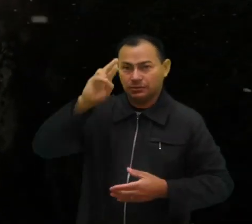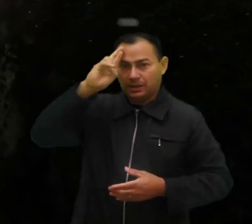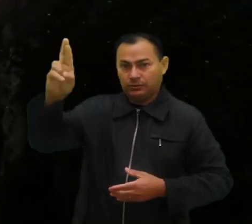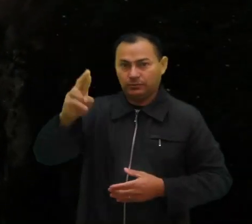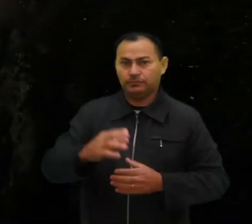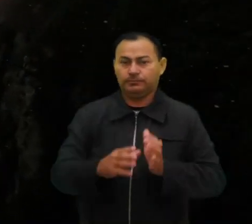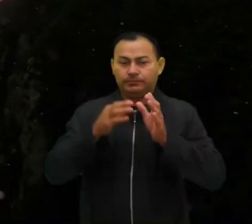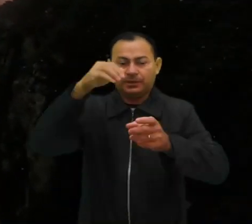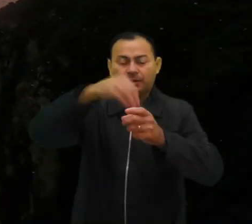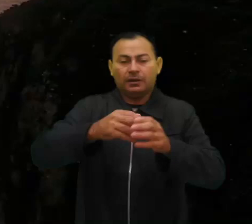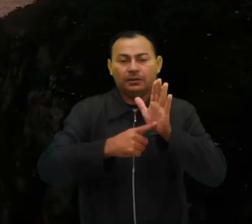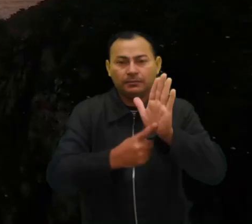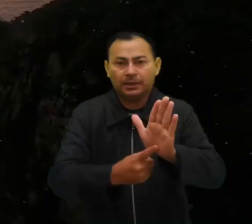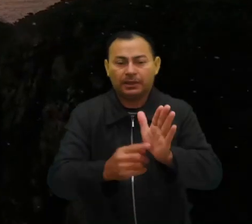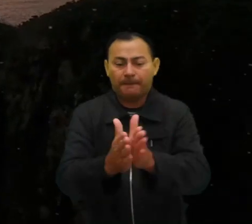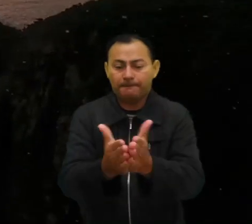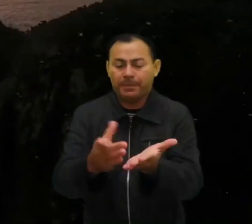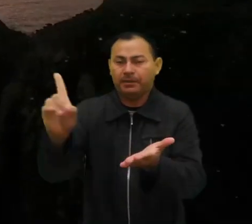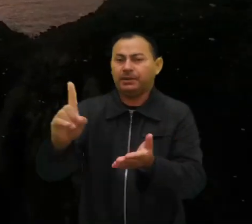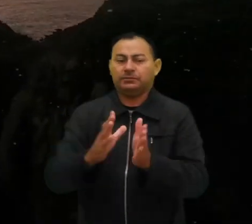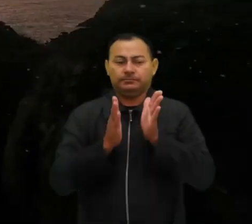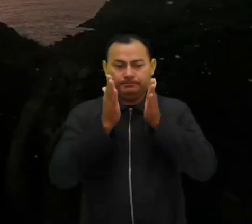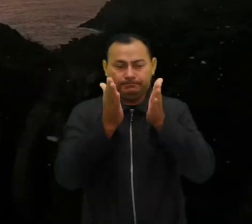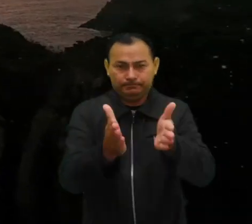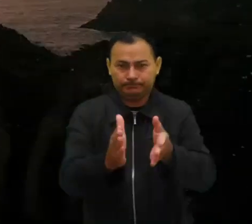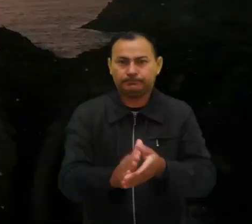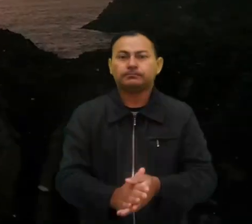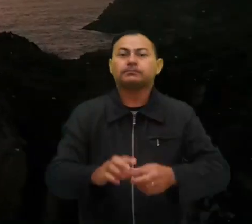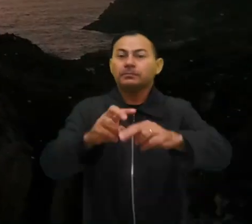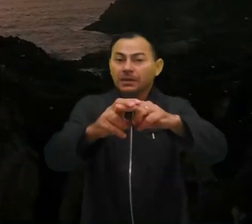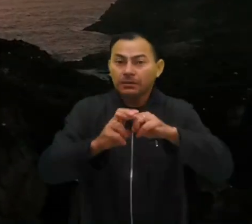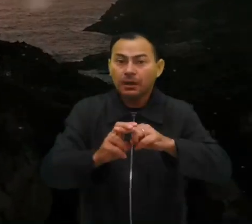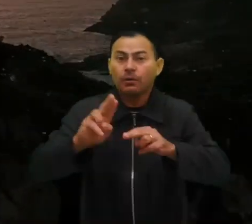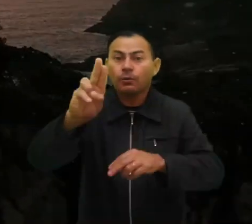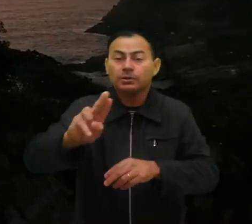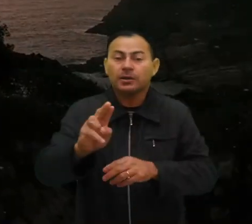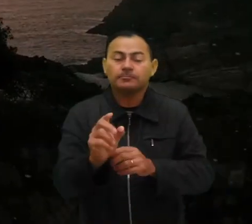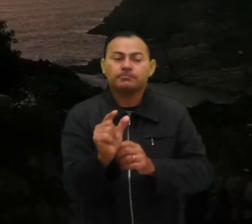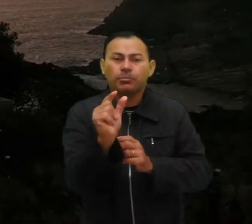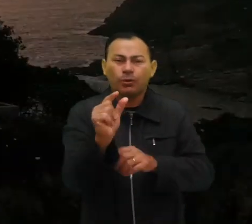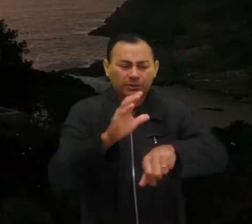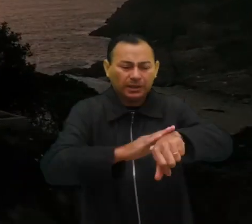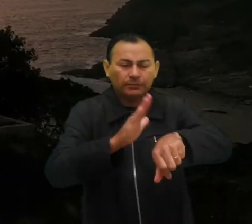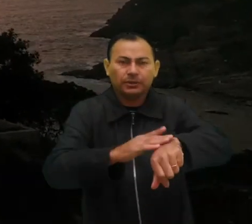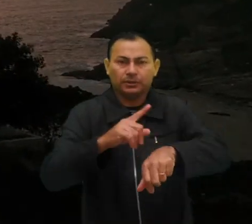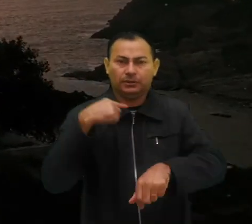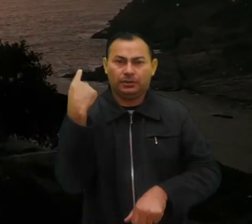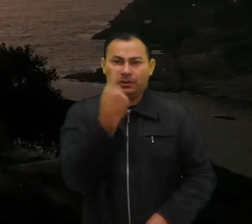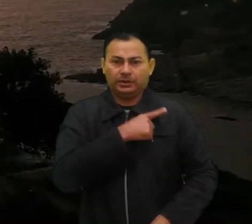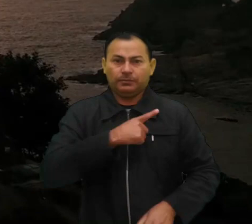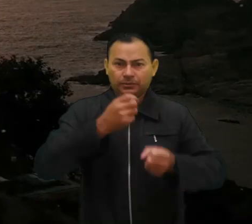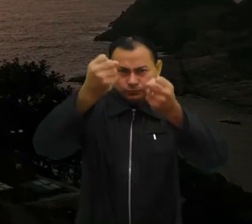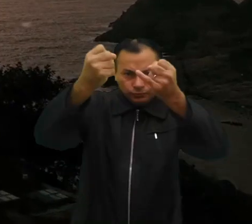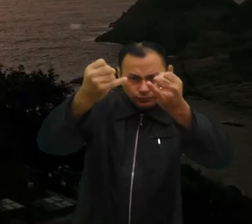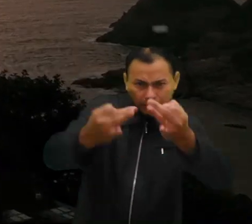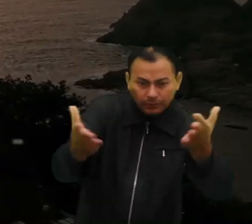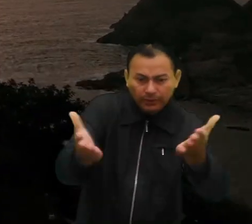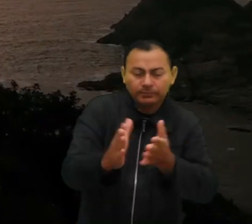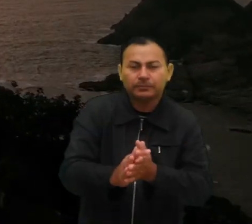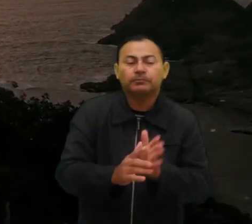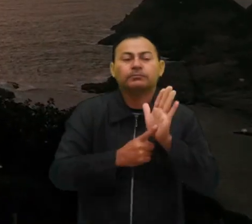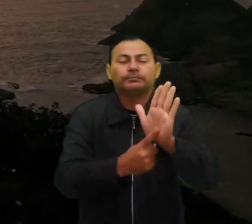Senhor mencionadas na Bíblia não são enfatizados. Por isso quero usar o curto espaço de tempo que nós temos para enfocar